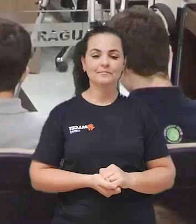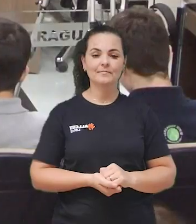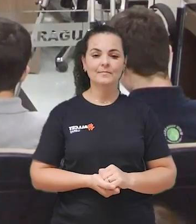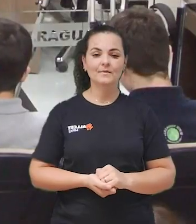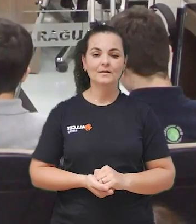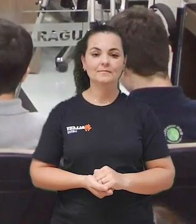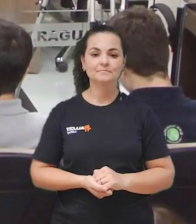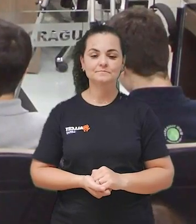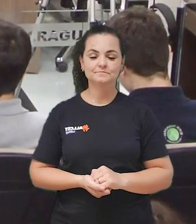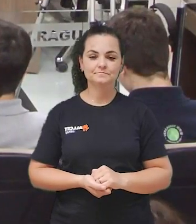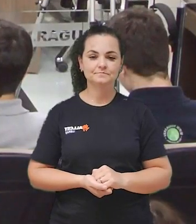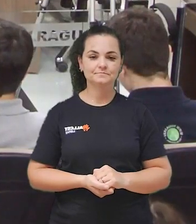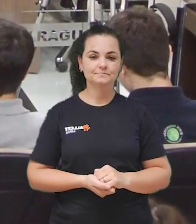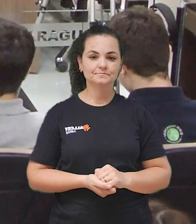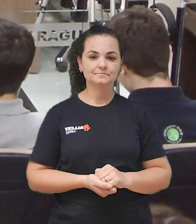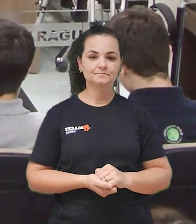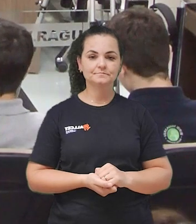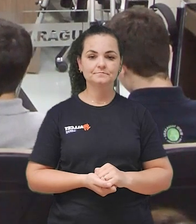Vereador